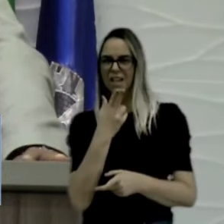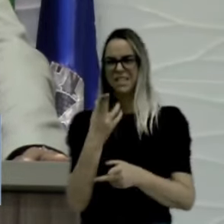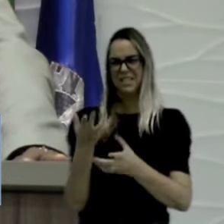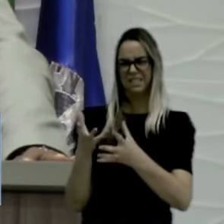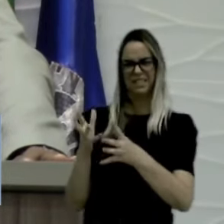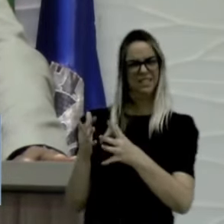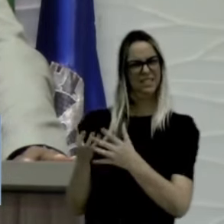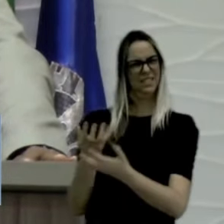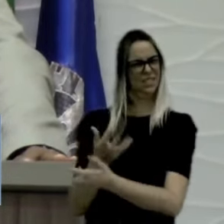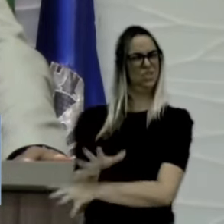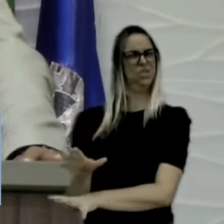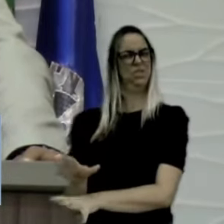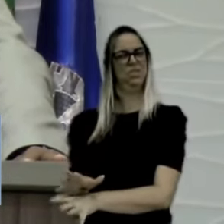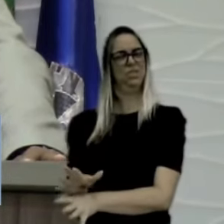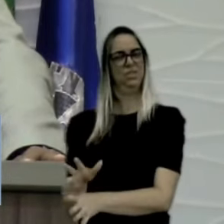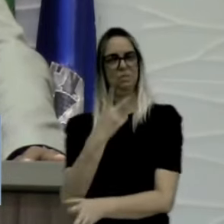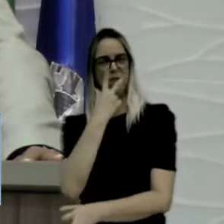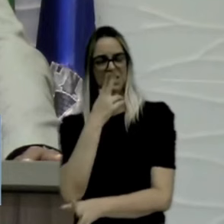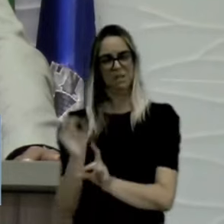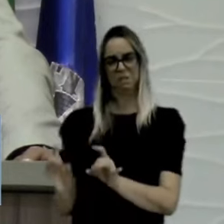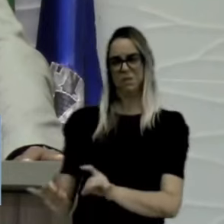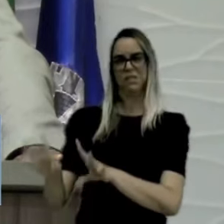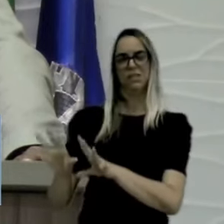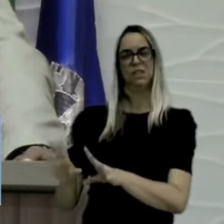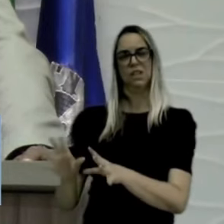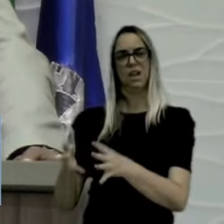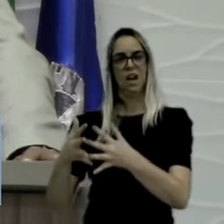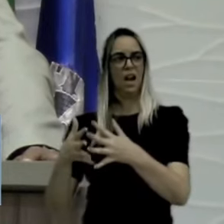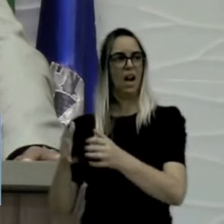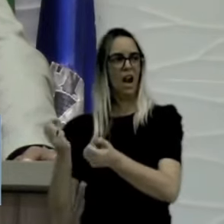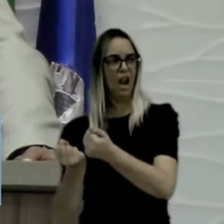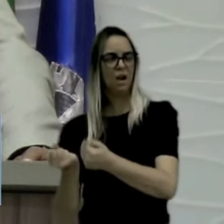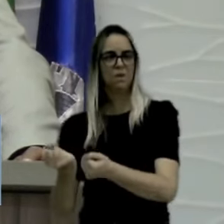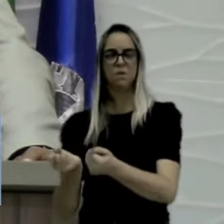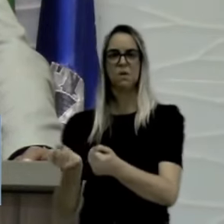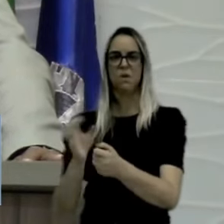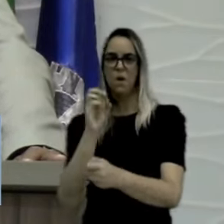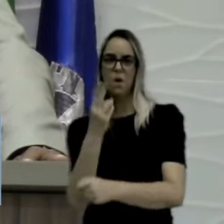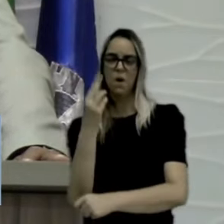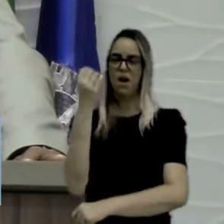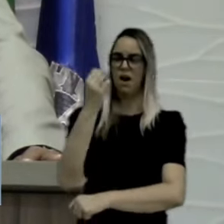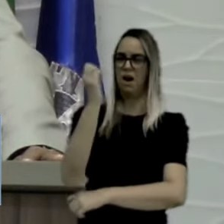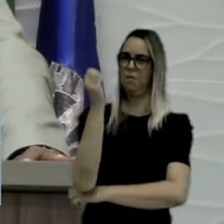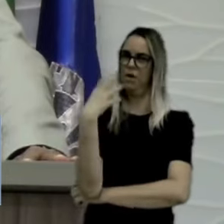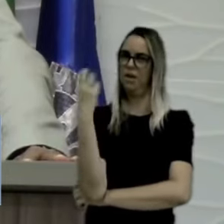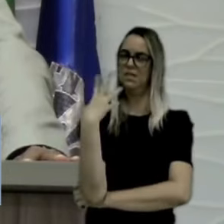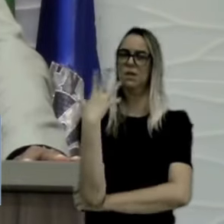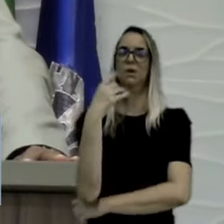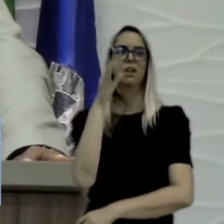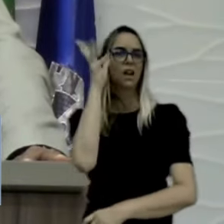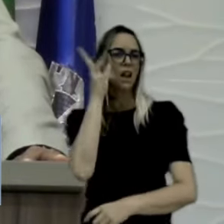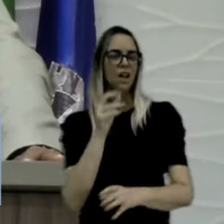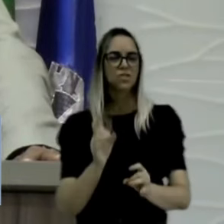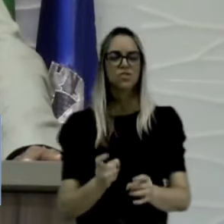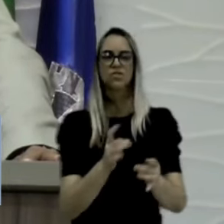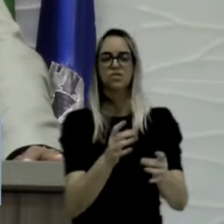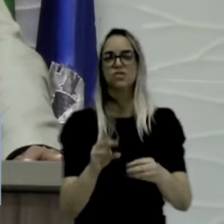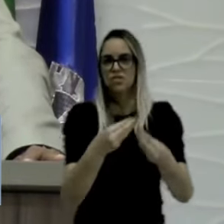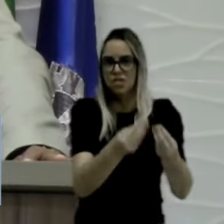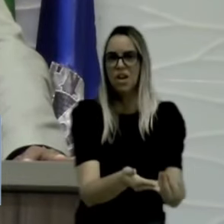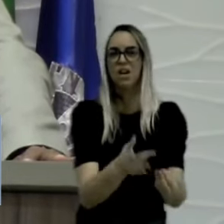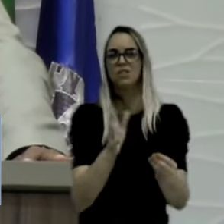ali? Que nem máquina abandonada, trator. As ambulâncias que o empresário doou para a cidade também estão algumas